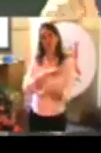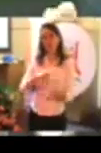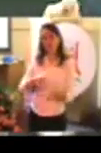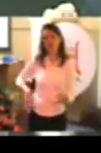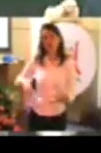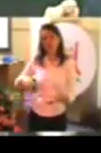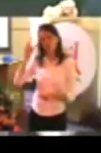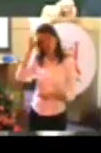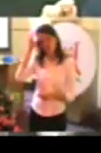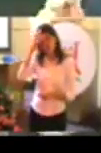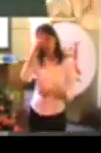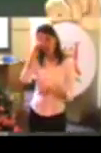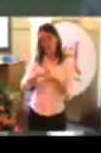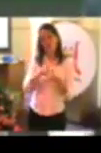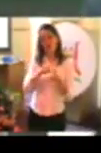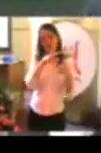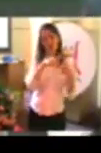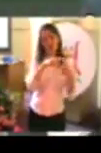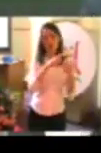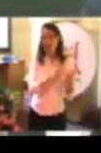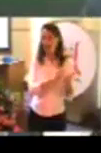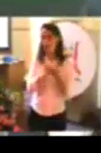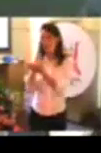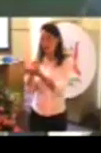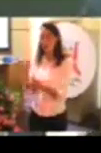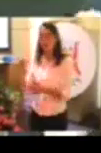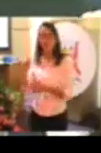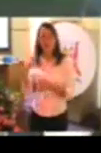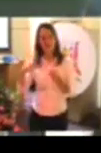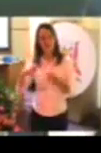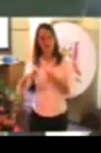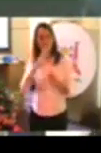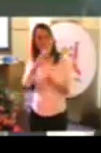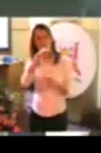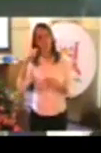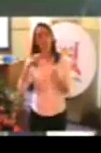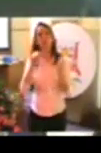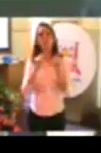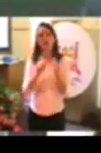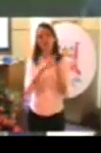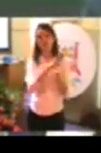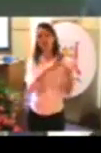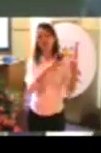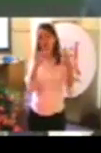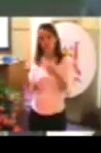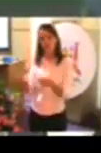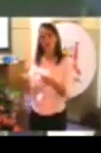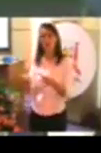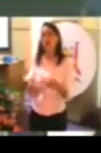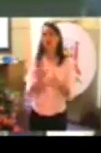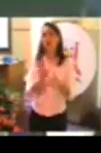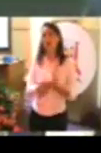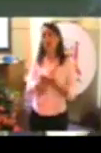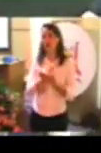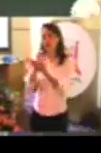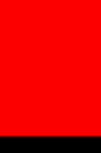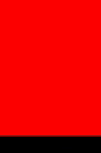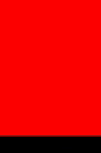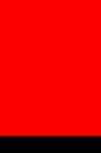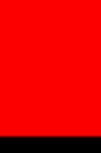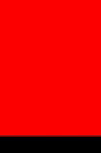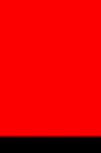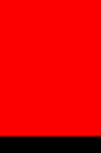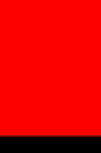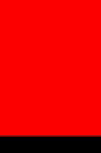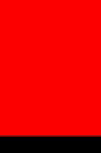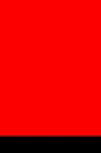certeza absoluta disso. Ela virá aqui quando a senhora precisar e quando a senhora solicitar o Tribunal de Contas. Não tenha a menor dúvida. E